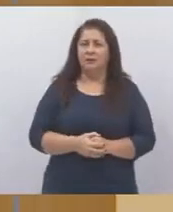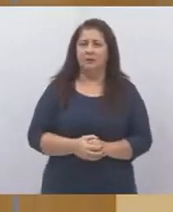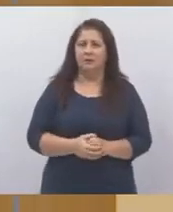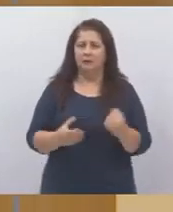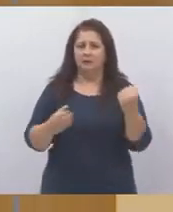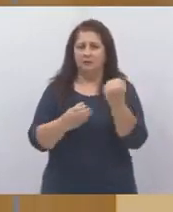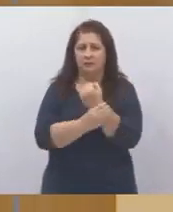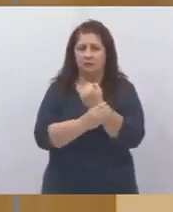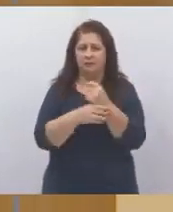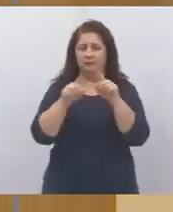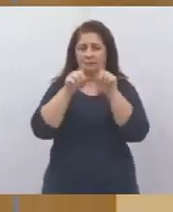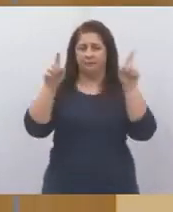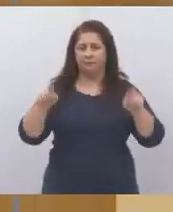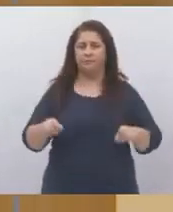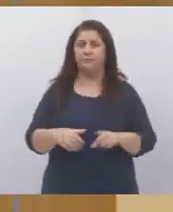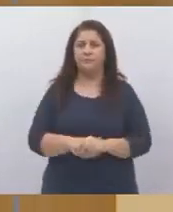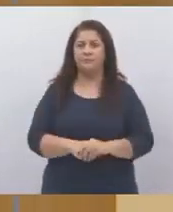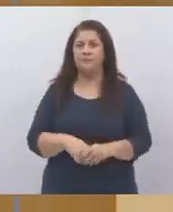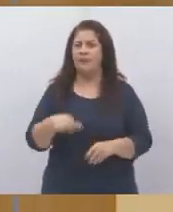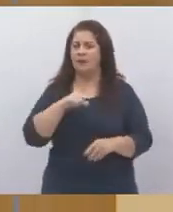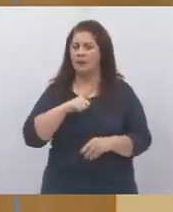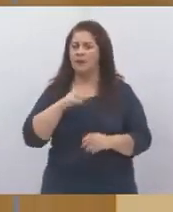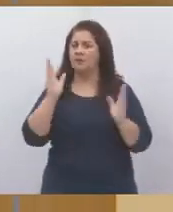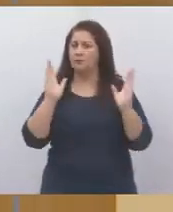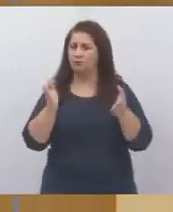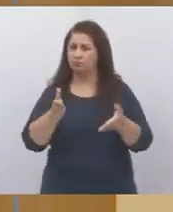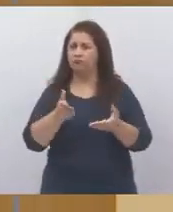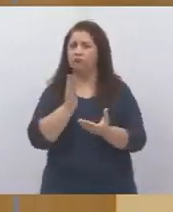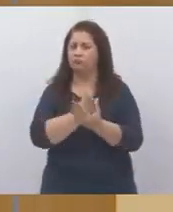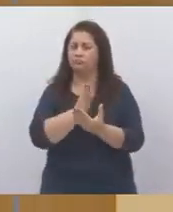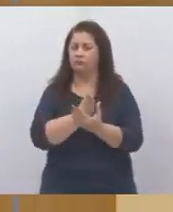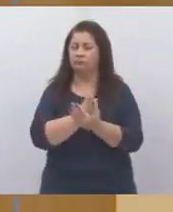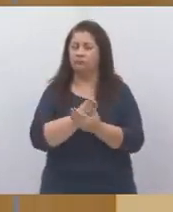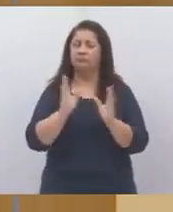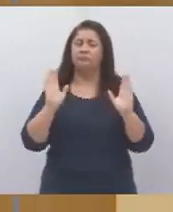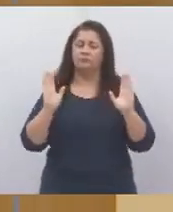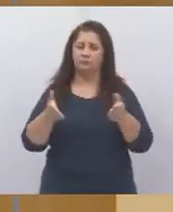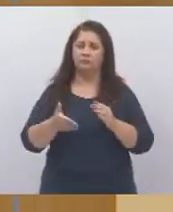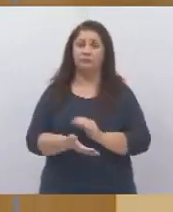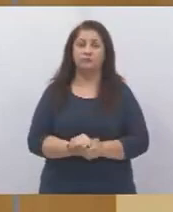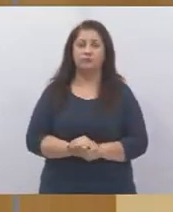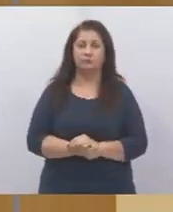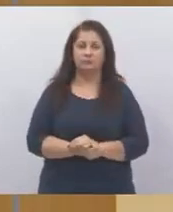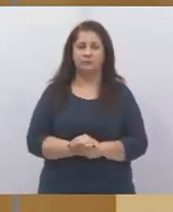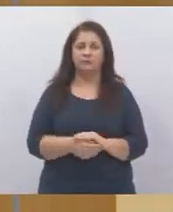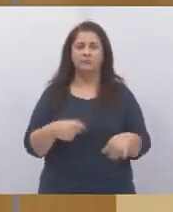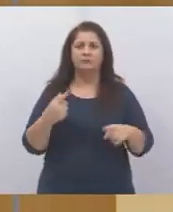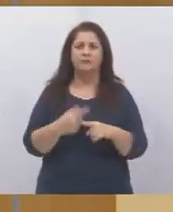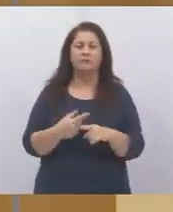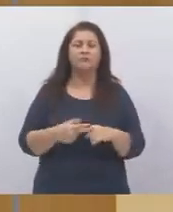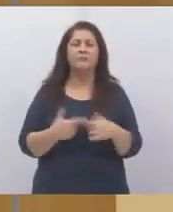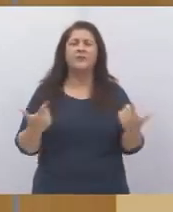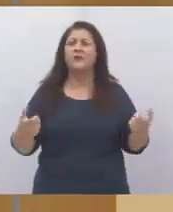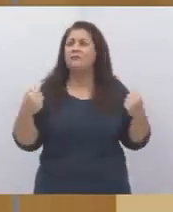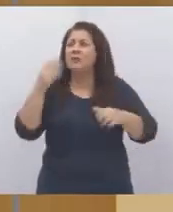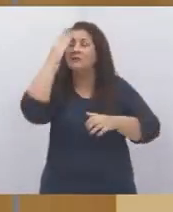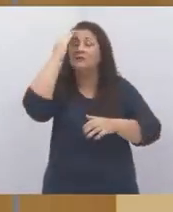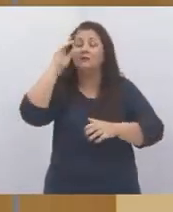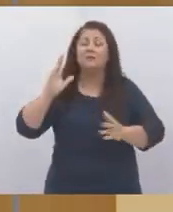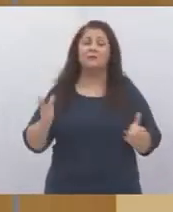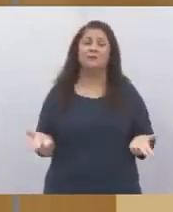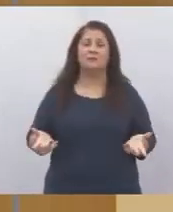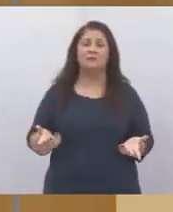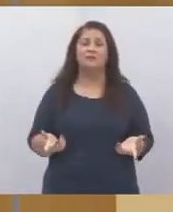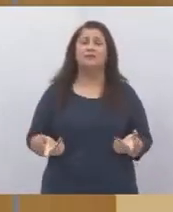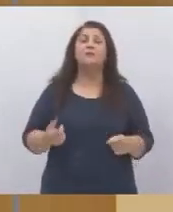Defensoria Pública já tem eh inquérito aberto na Defensoria já tem procedimento aberto porque a defensoria precisa saber